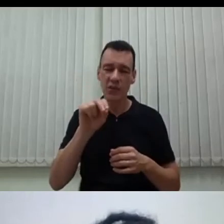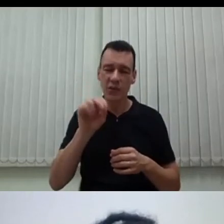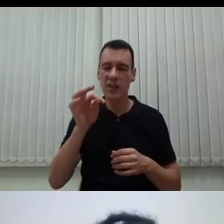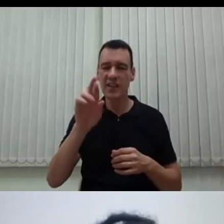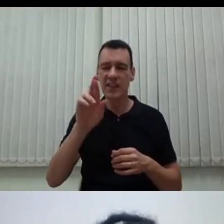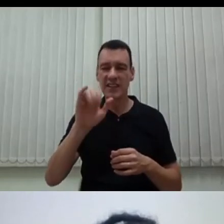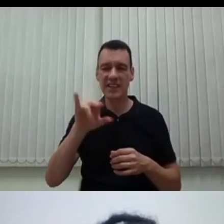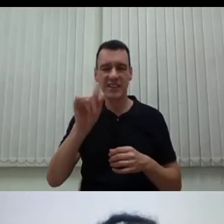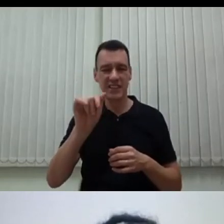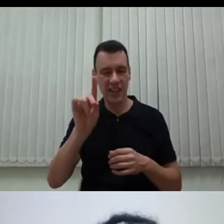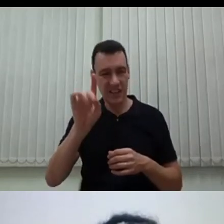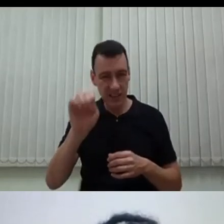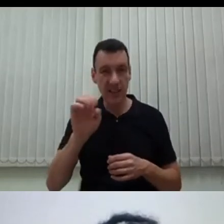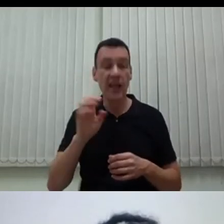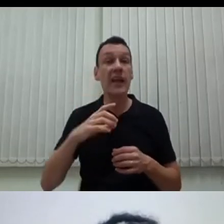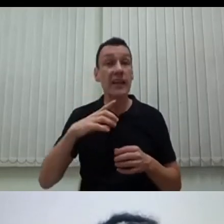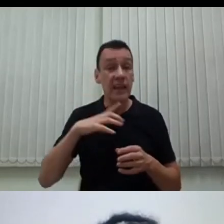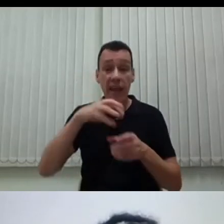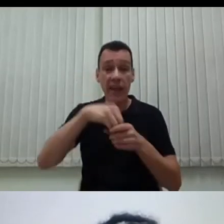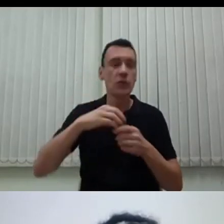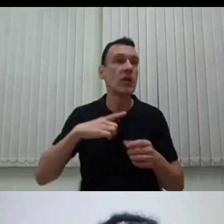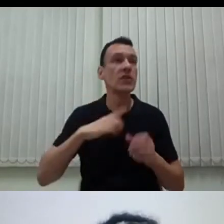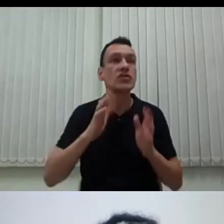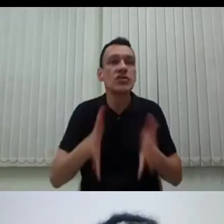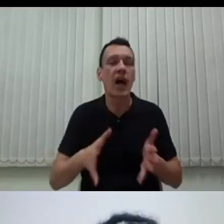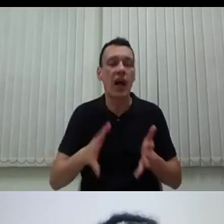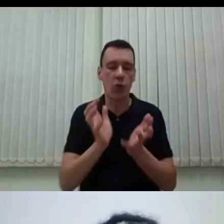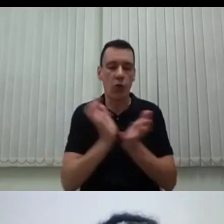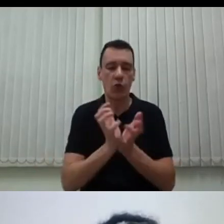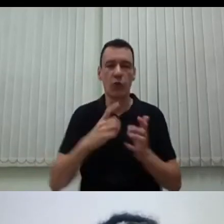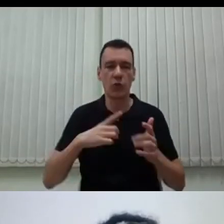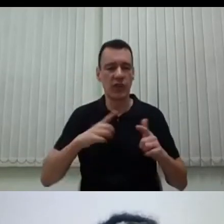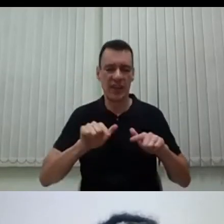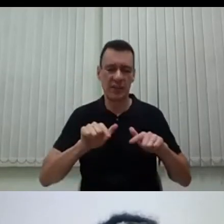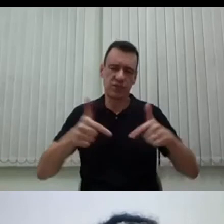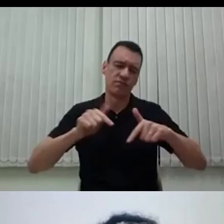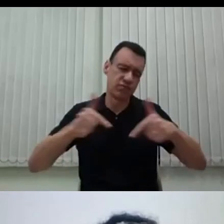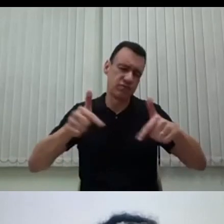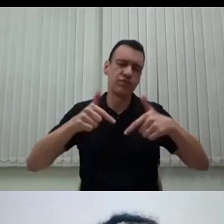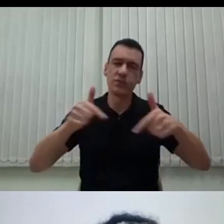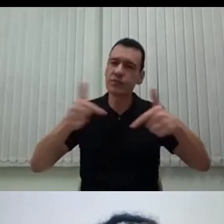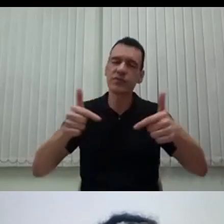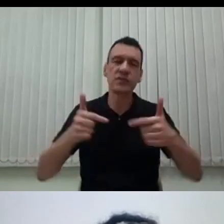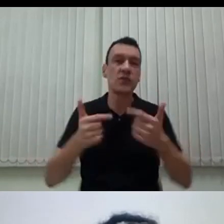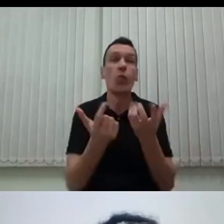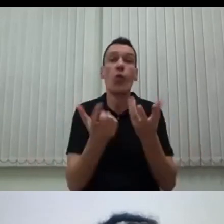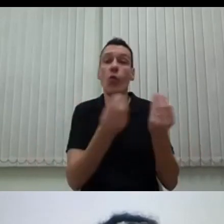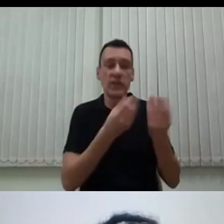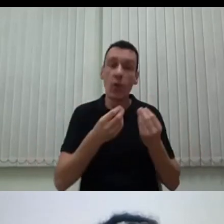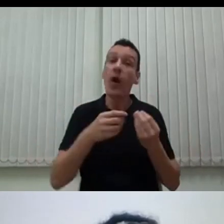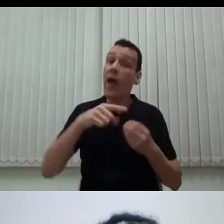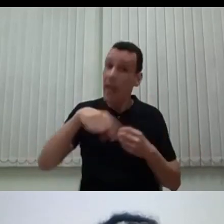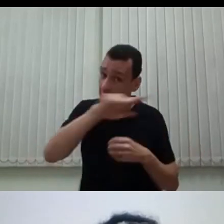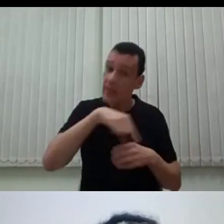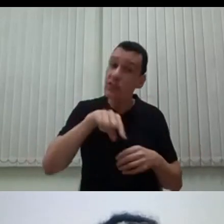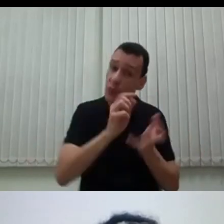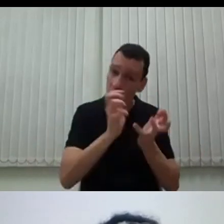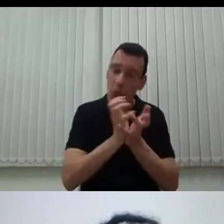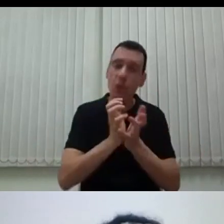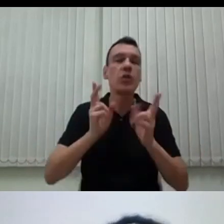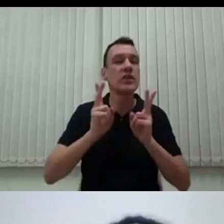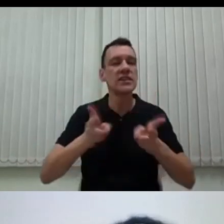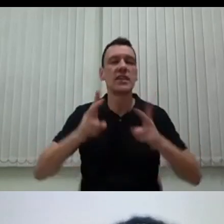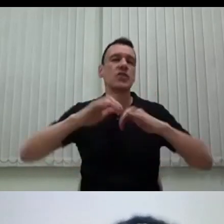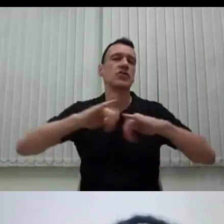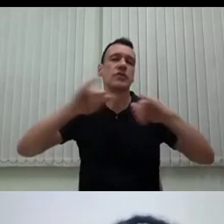Sampa, vocês têm vários grupos que têm atuado nesse sentido e eles divulgam esse material. Essa